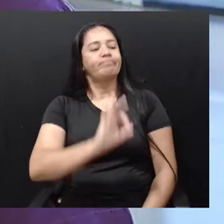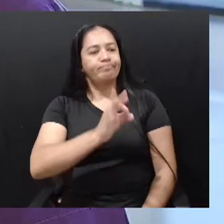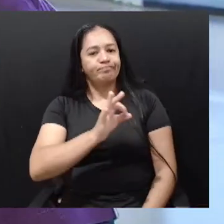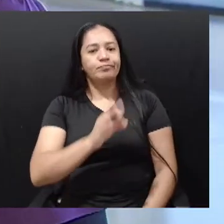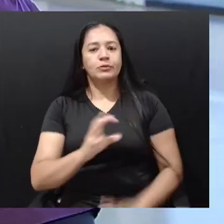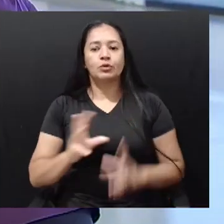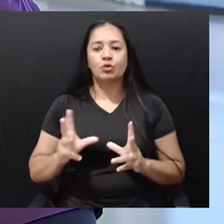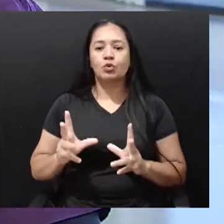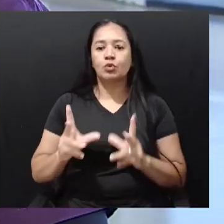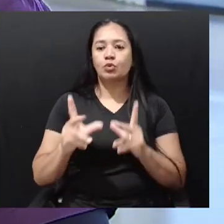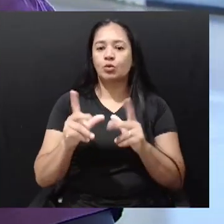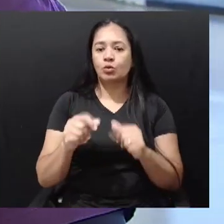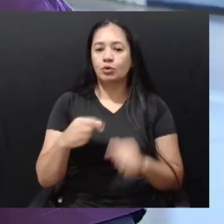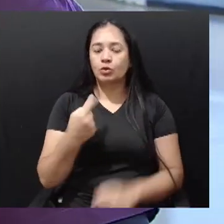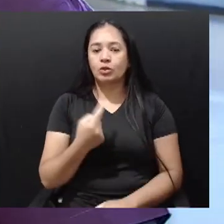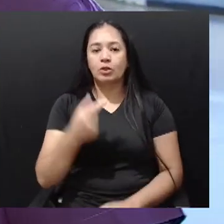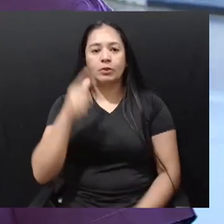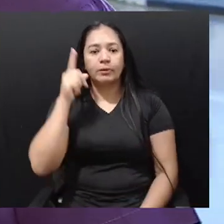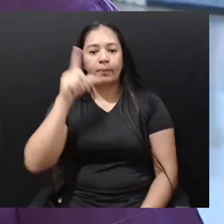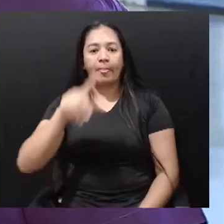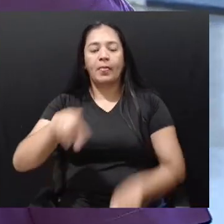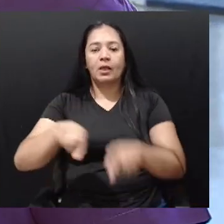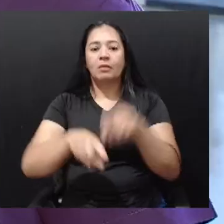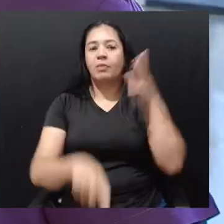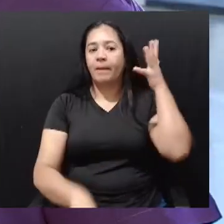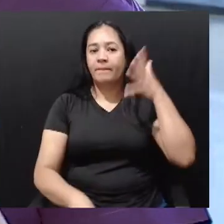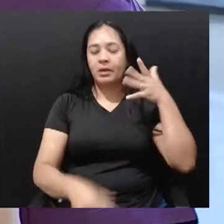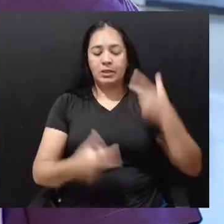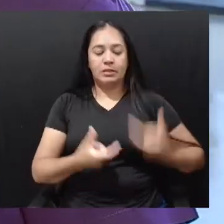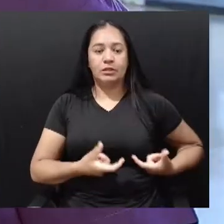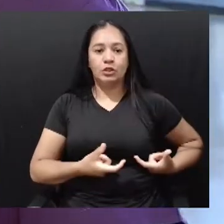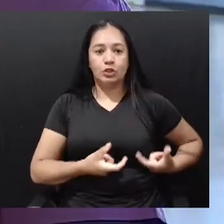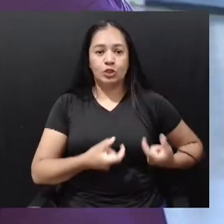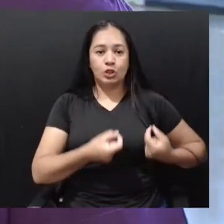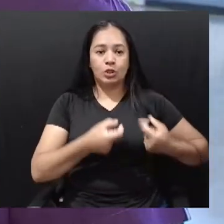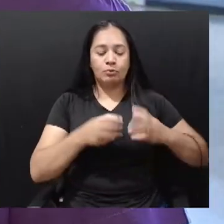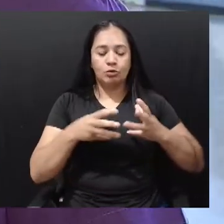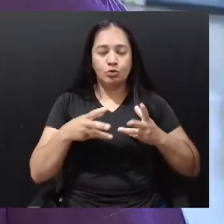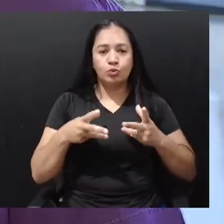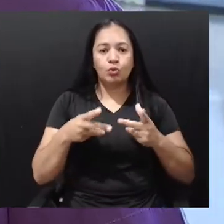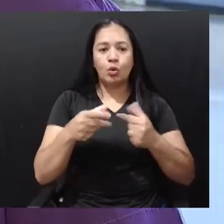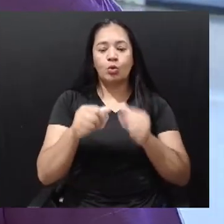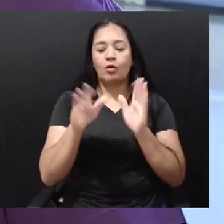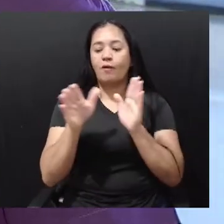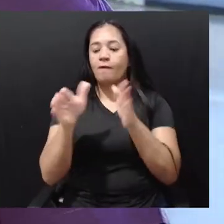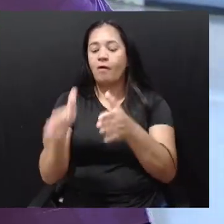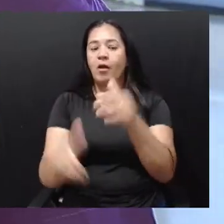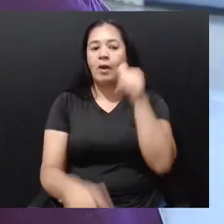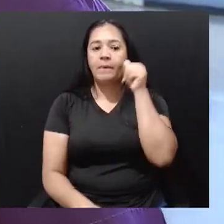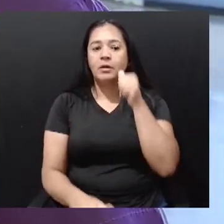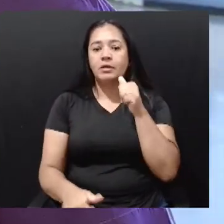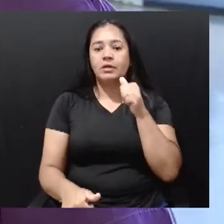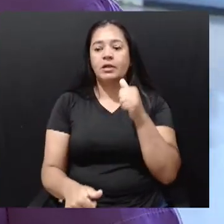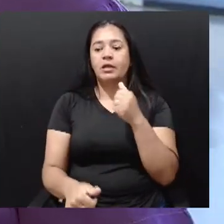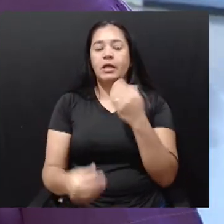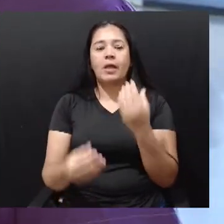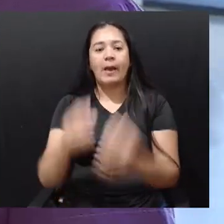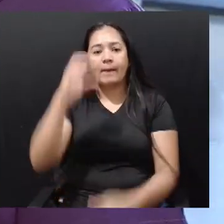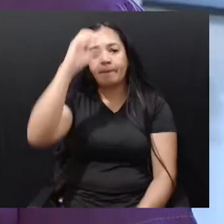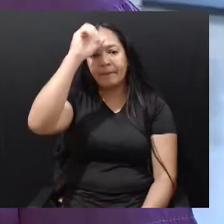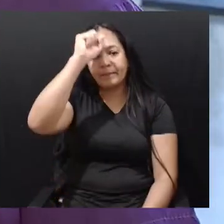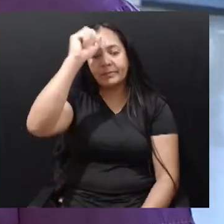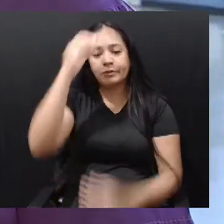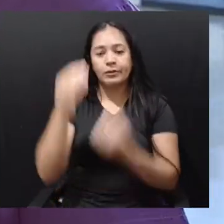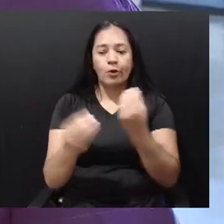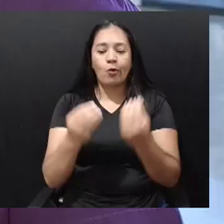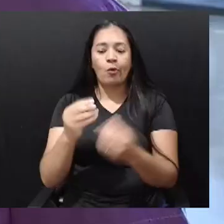A gente vai ter também uma palestra sobre câncer de mama, então tudo para a mulher saber como se cuidar, saber como prevenir e,